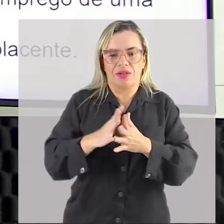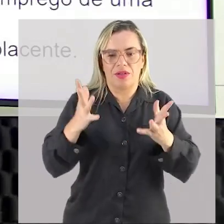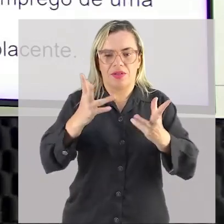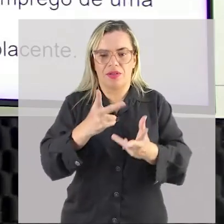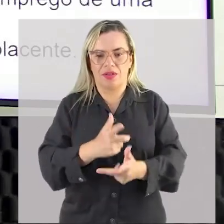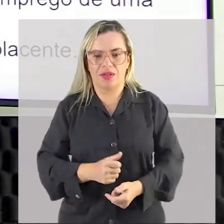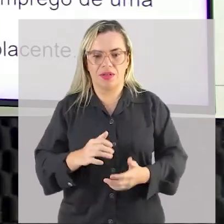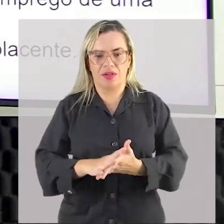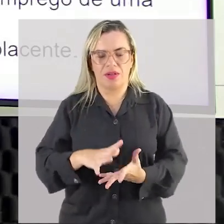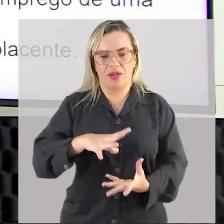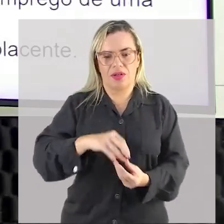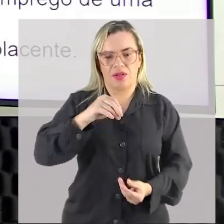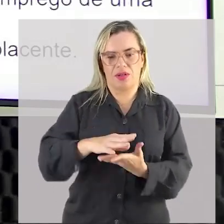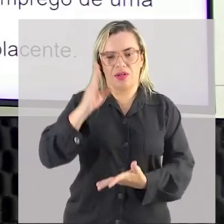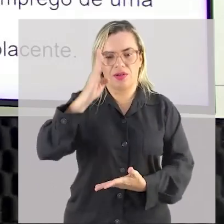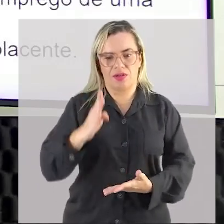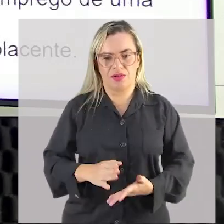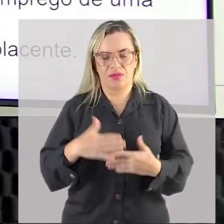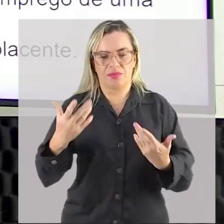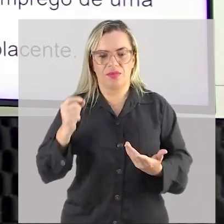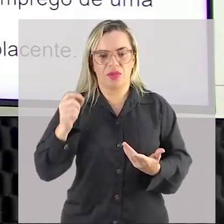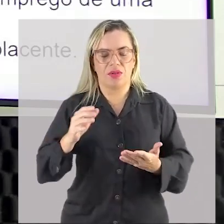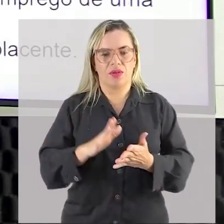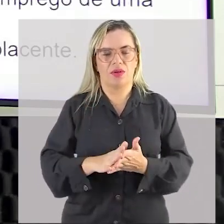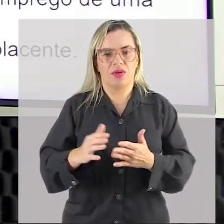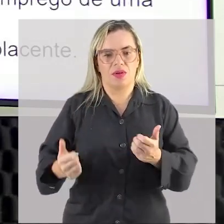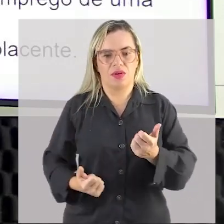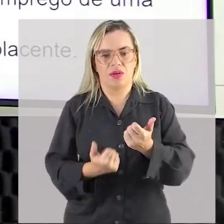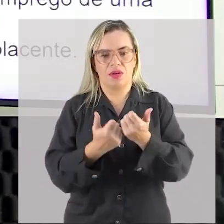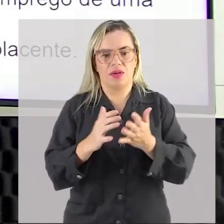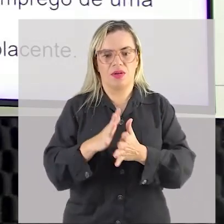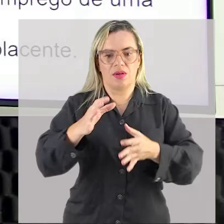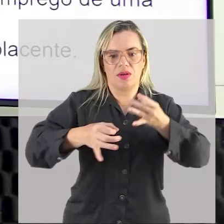sustentar esse argumento como é que